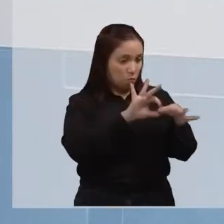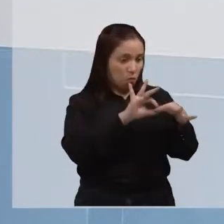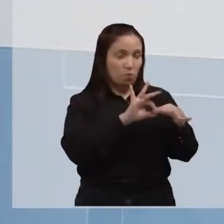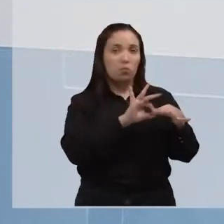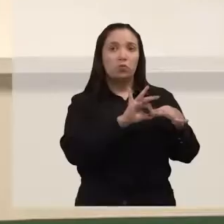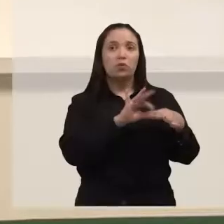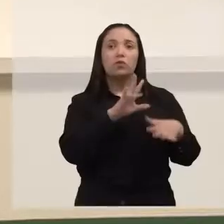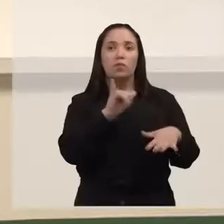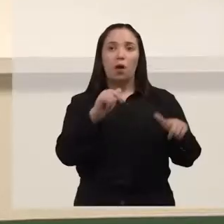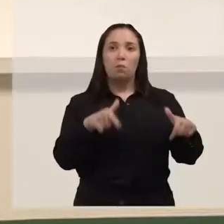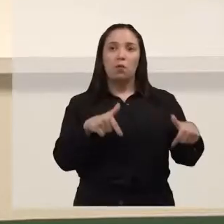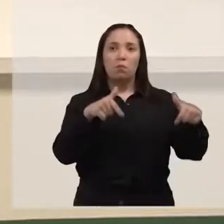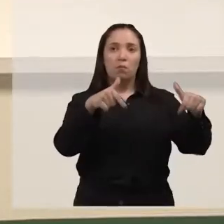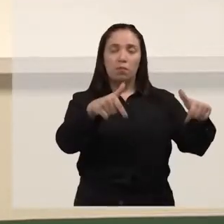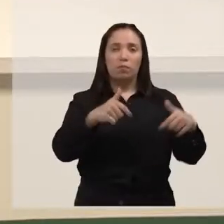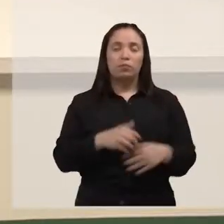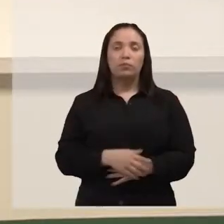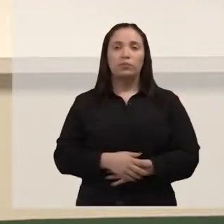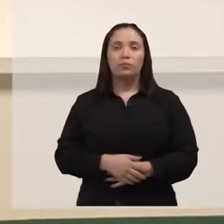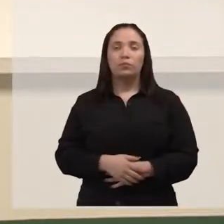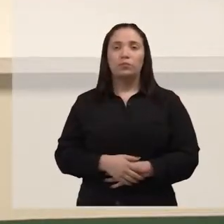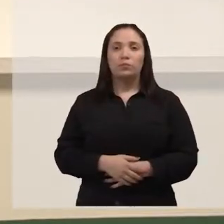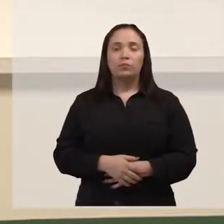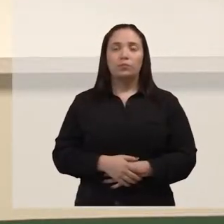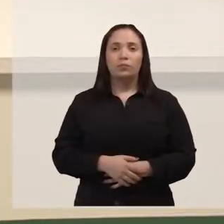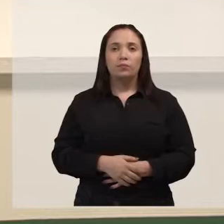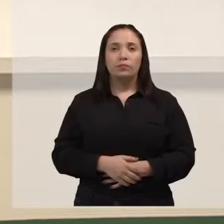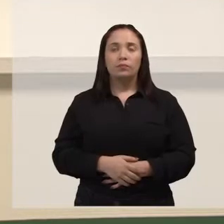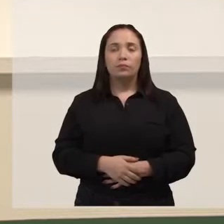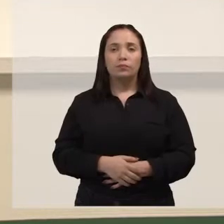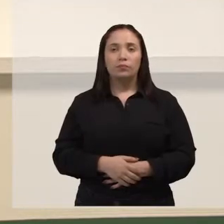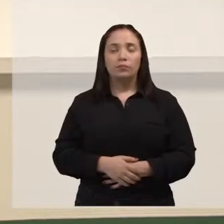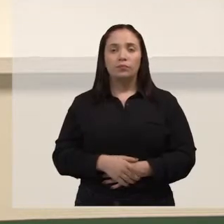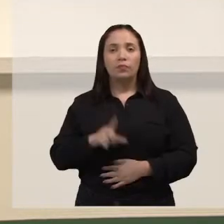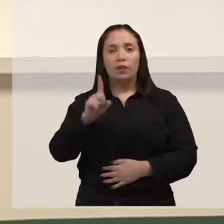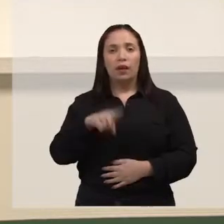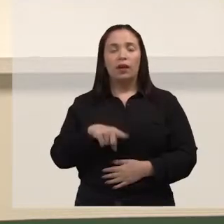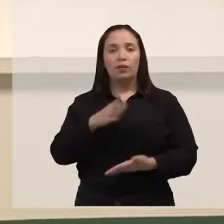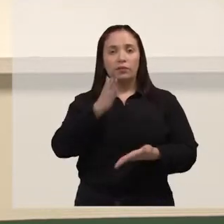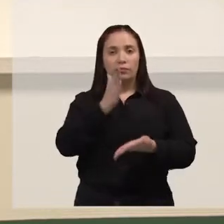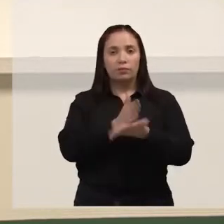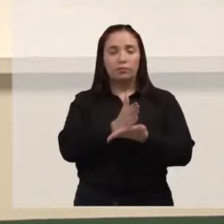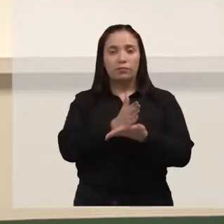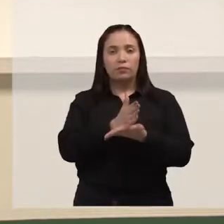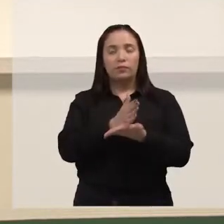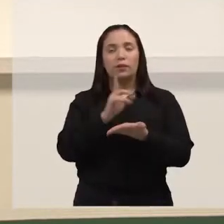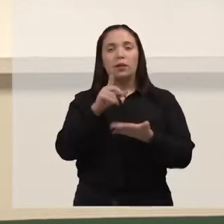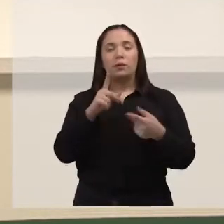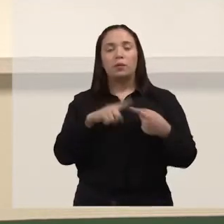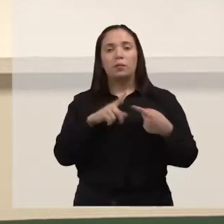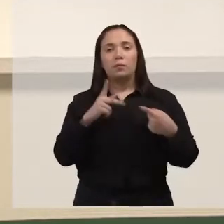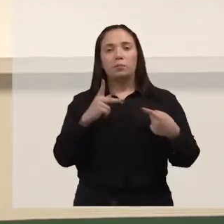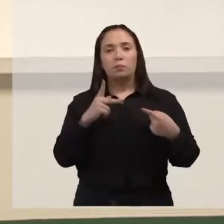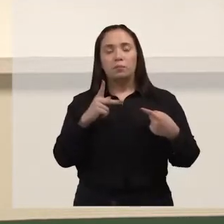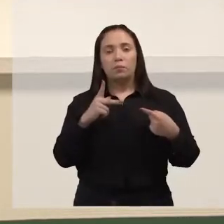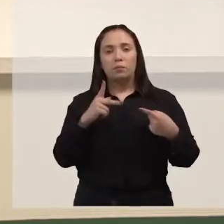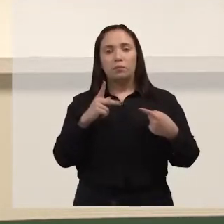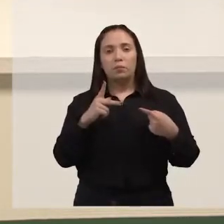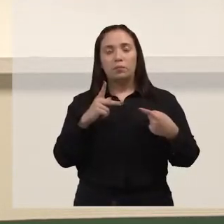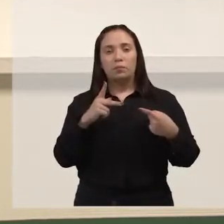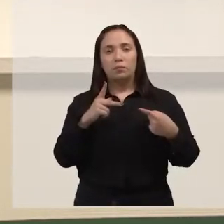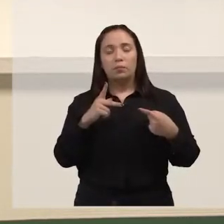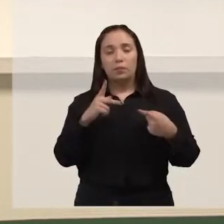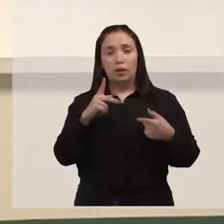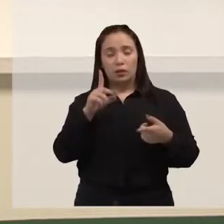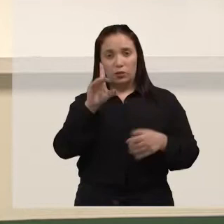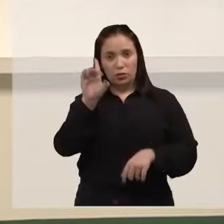está falando do centro progressista. Não, a centro-direita. Centro-direita. Que é PMDB, PSDB e tal. Porque na